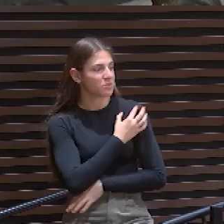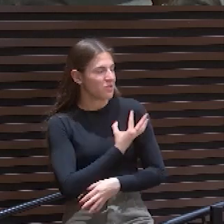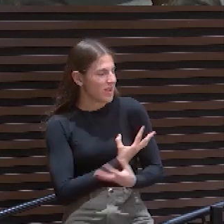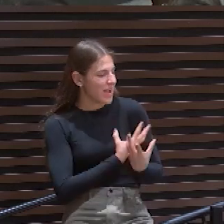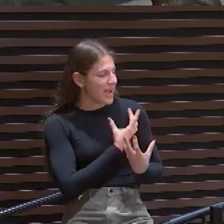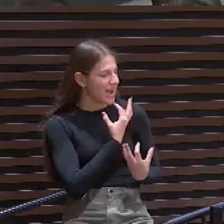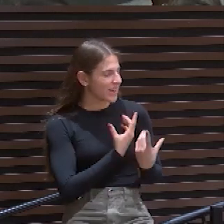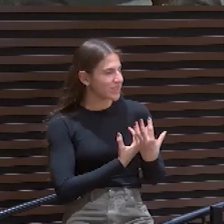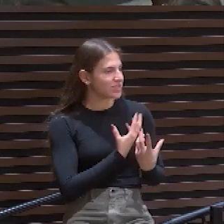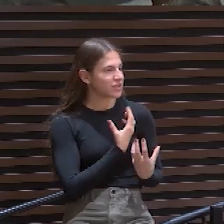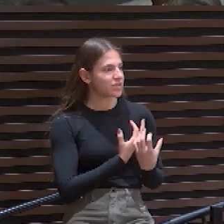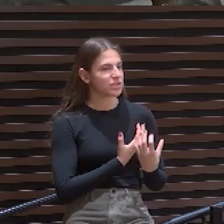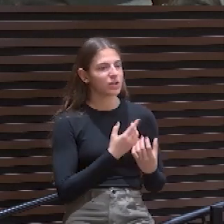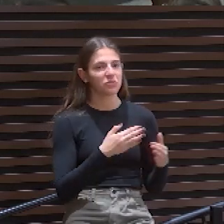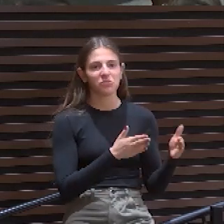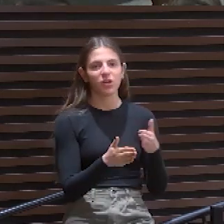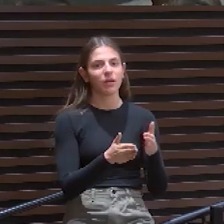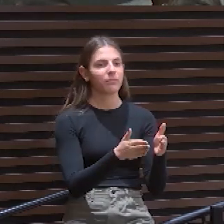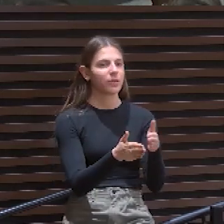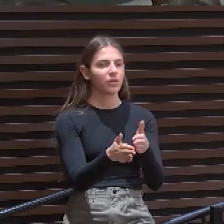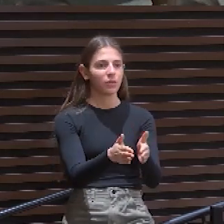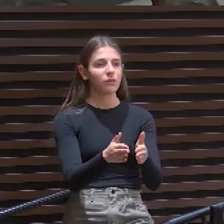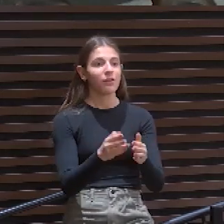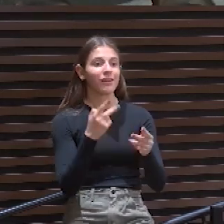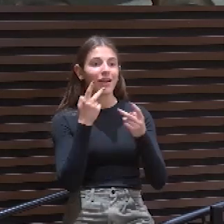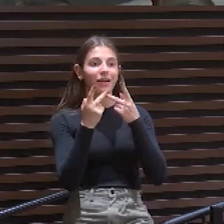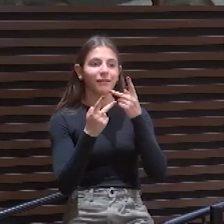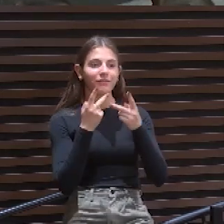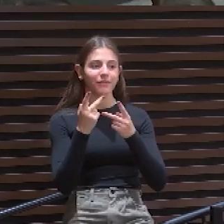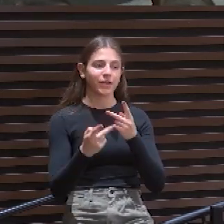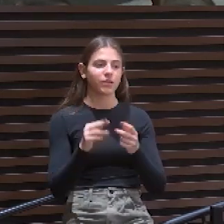caminho? A fala do Senhor